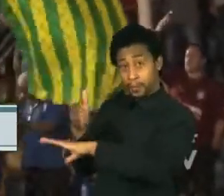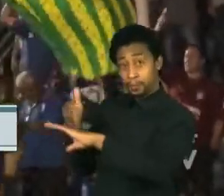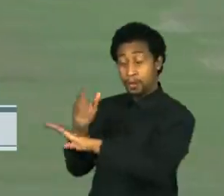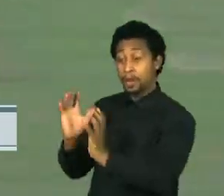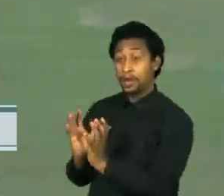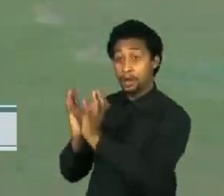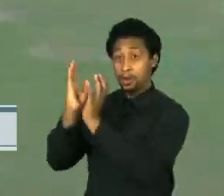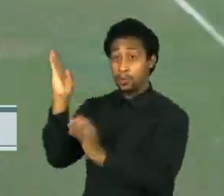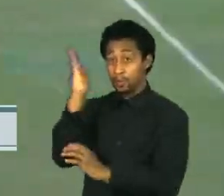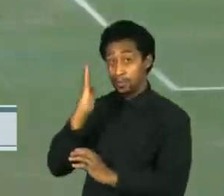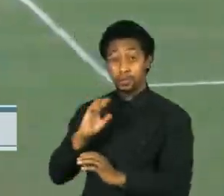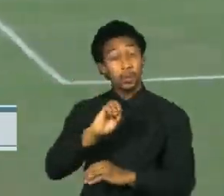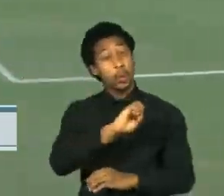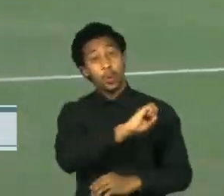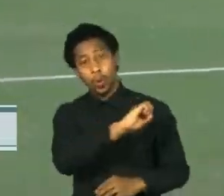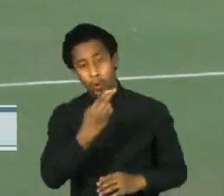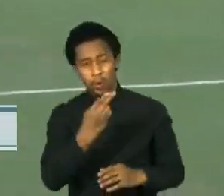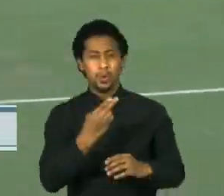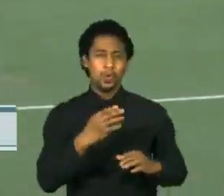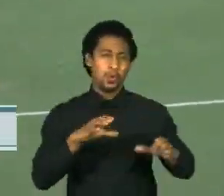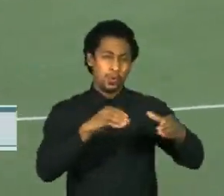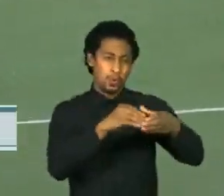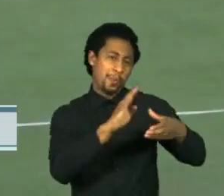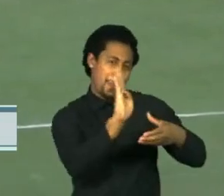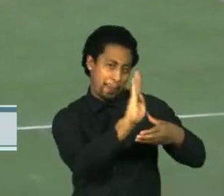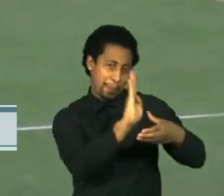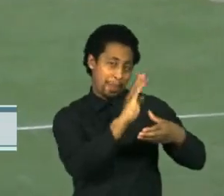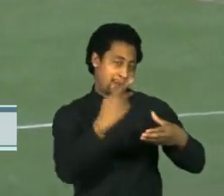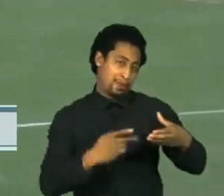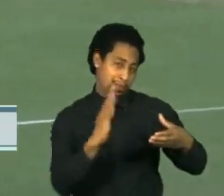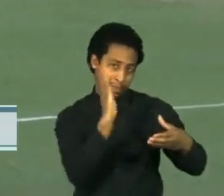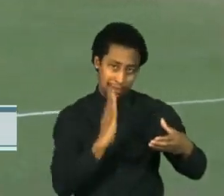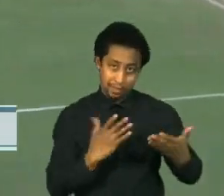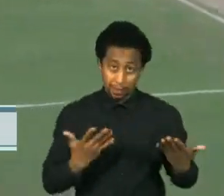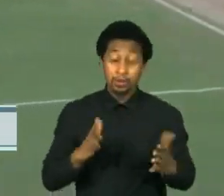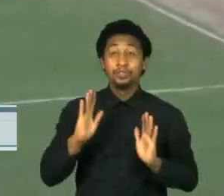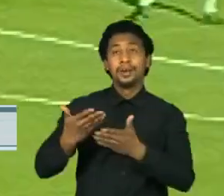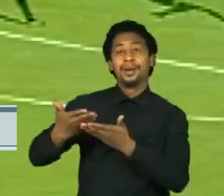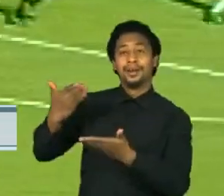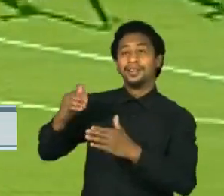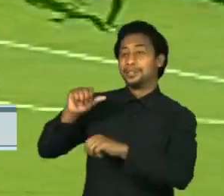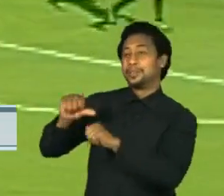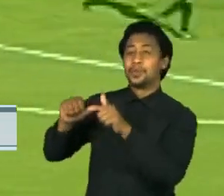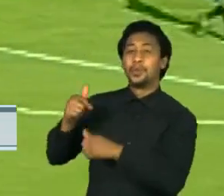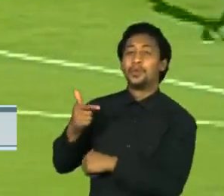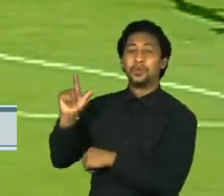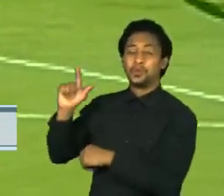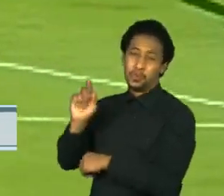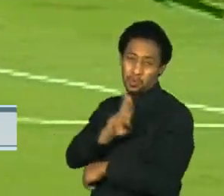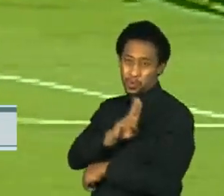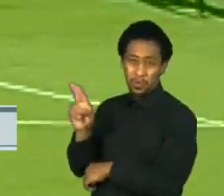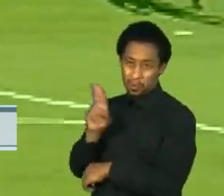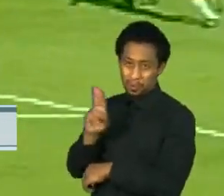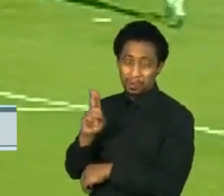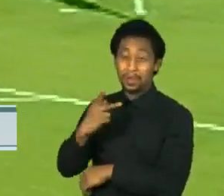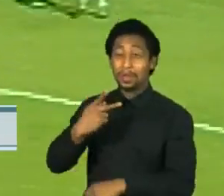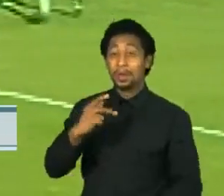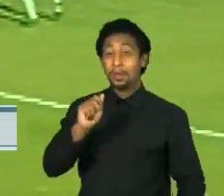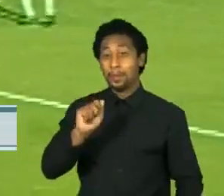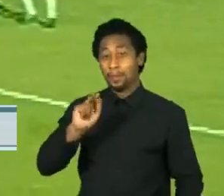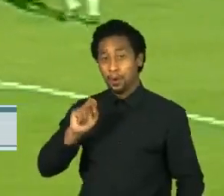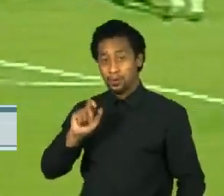Brasileirão. A Copa Paulista já teve vários nomes, como Copa Estado de São Paulo e Copa Federação Paulista de